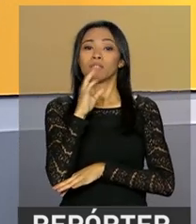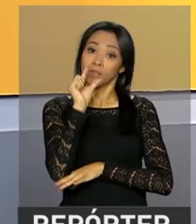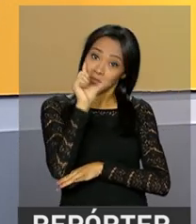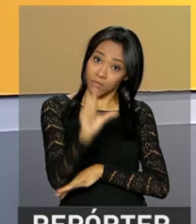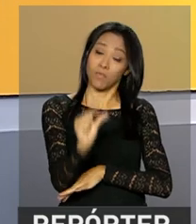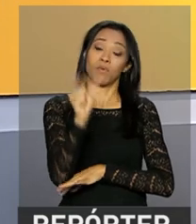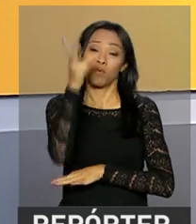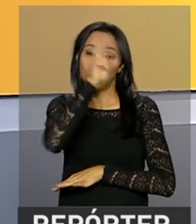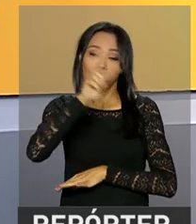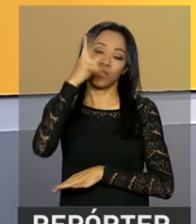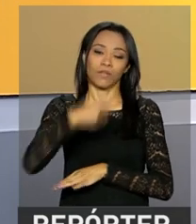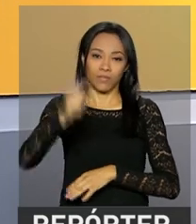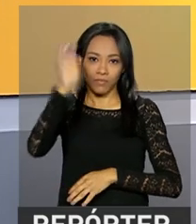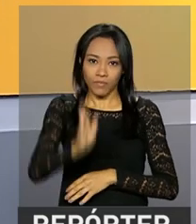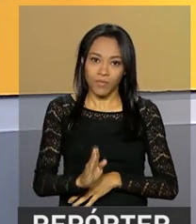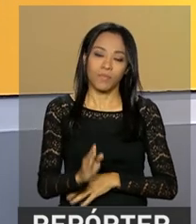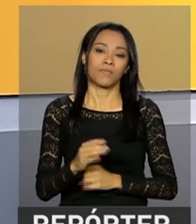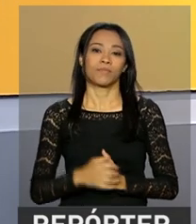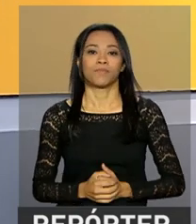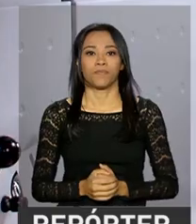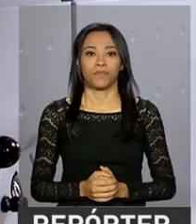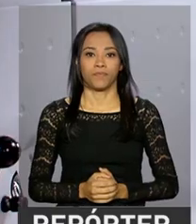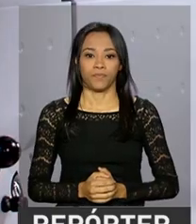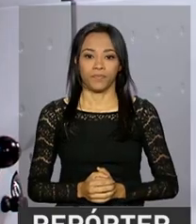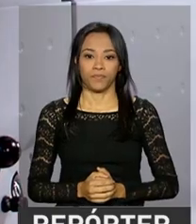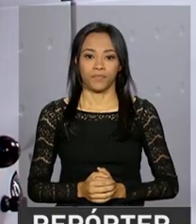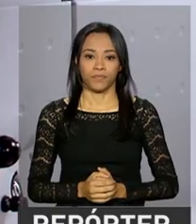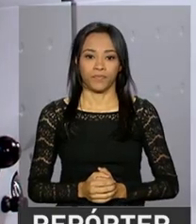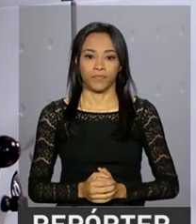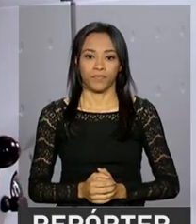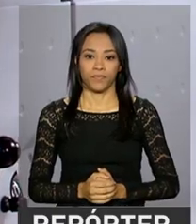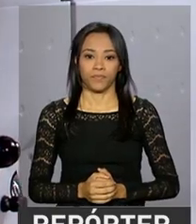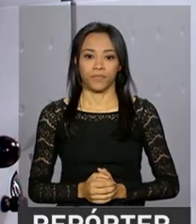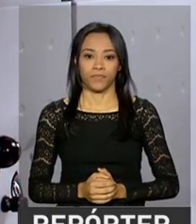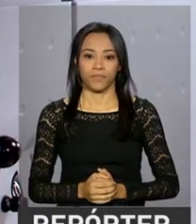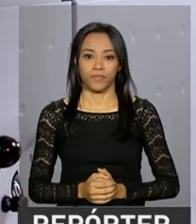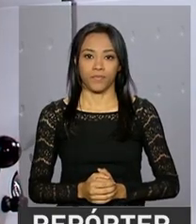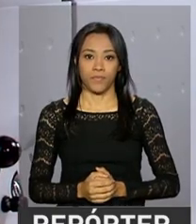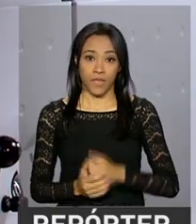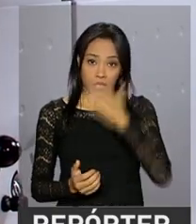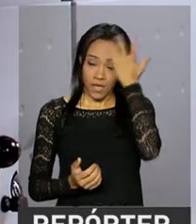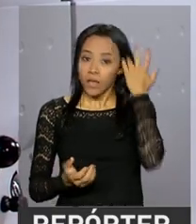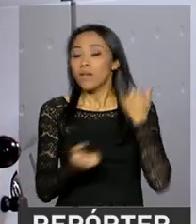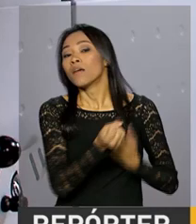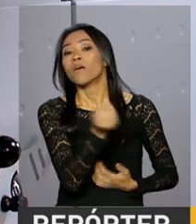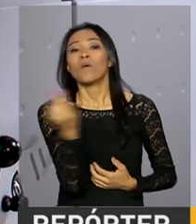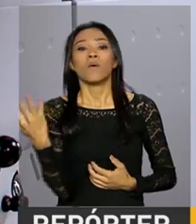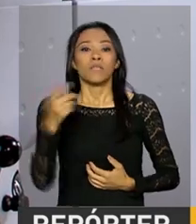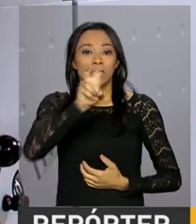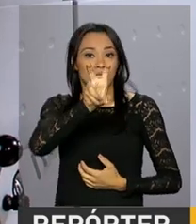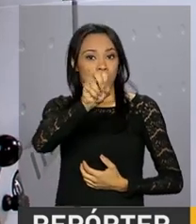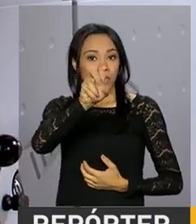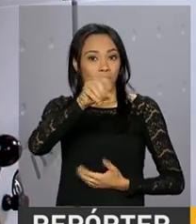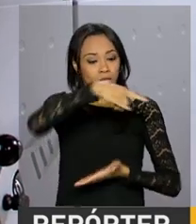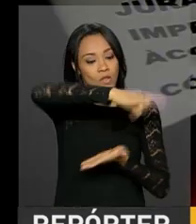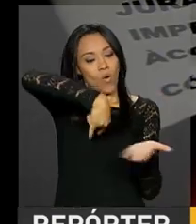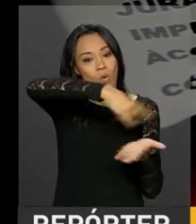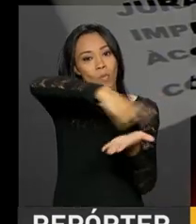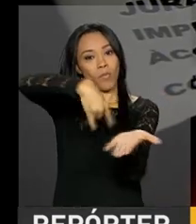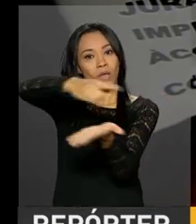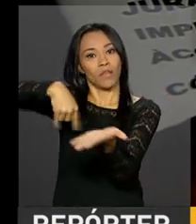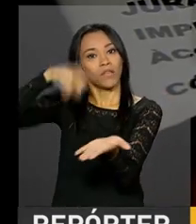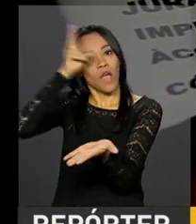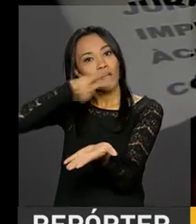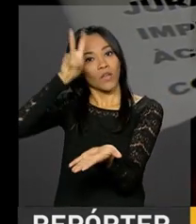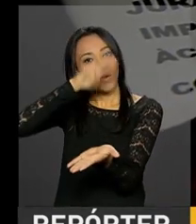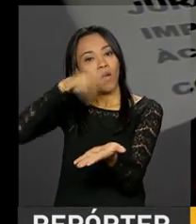mais da história do Brasil são cerca de 50 documentos que contam a história